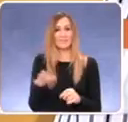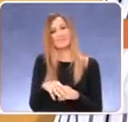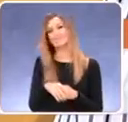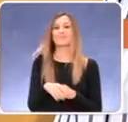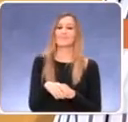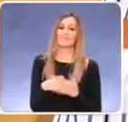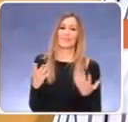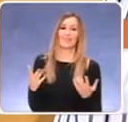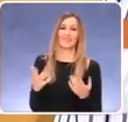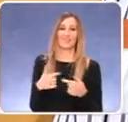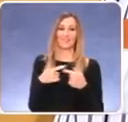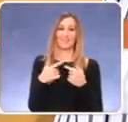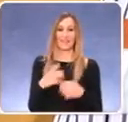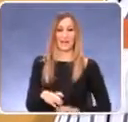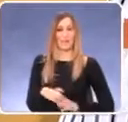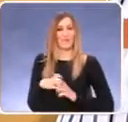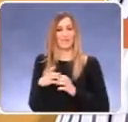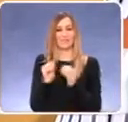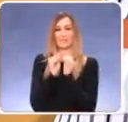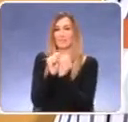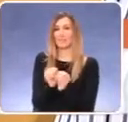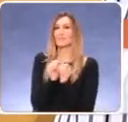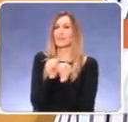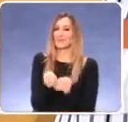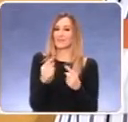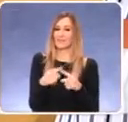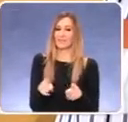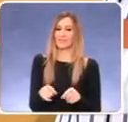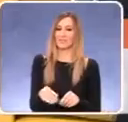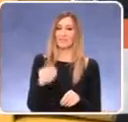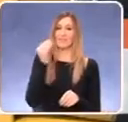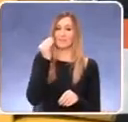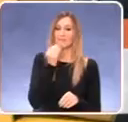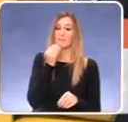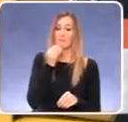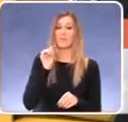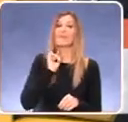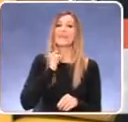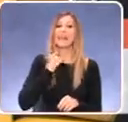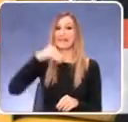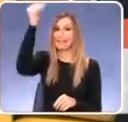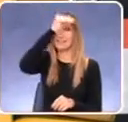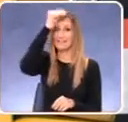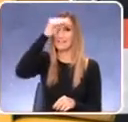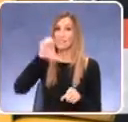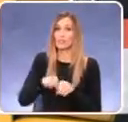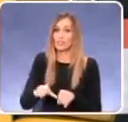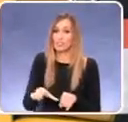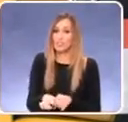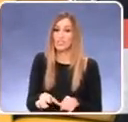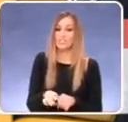até beija com outra confiança, não é? Claro. E come boa carninha, alentejano. Pois, enchidos. Pois. Boa